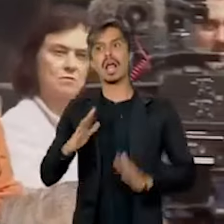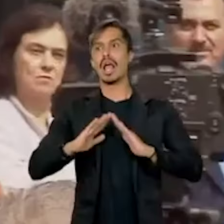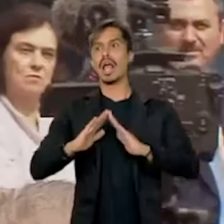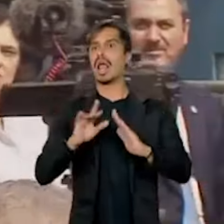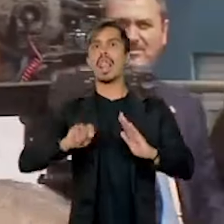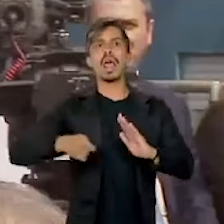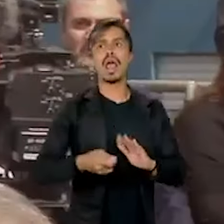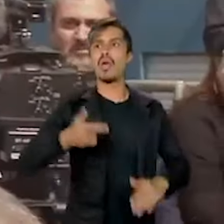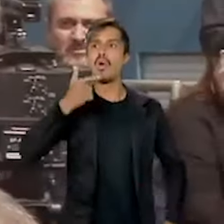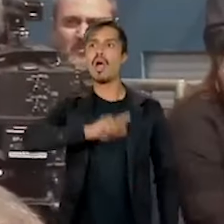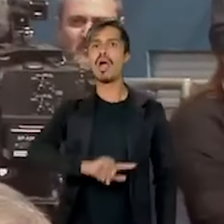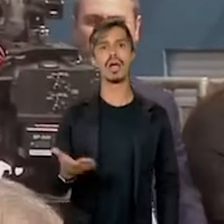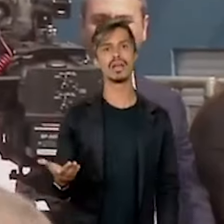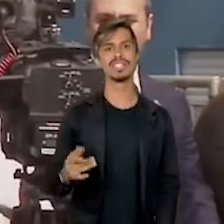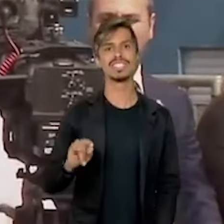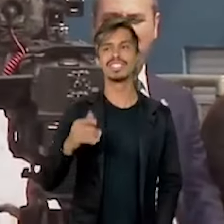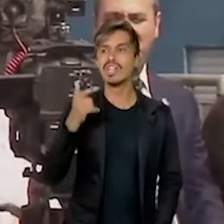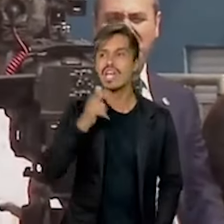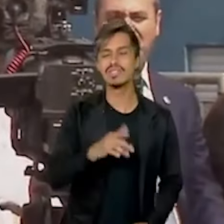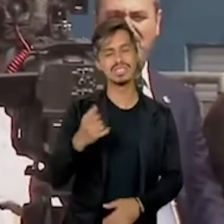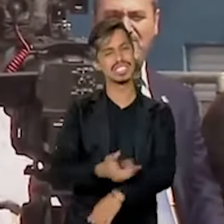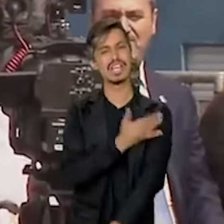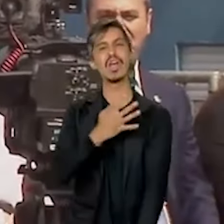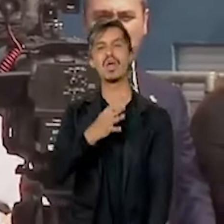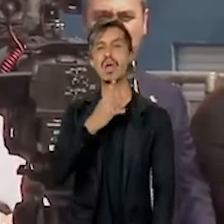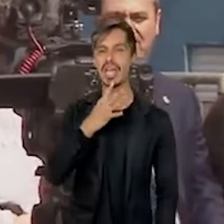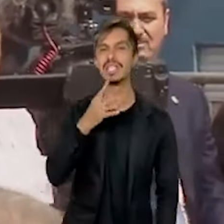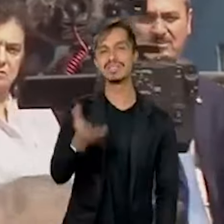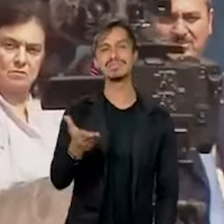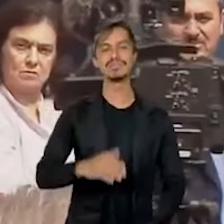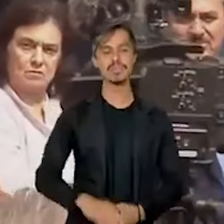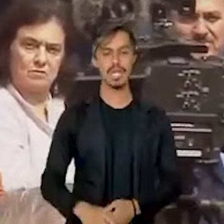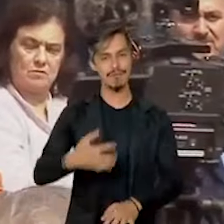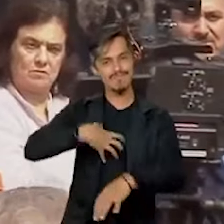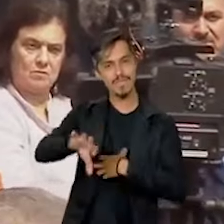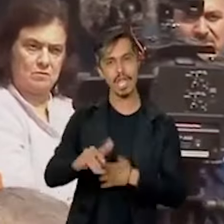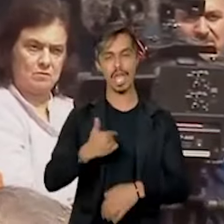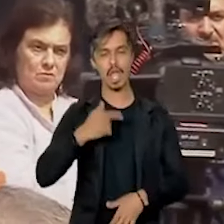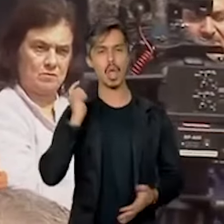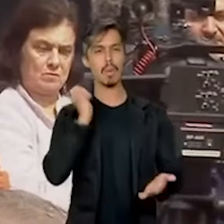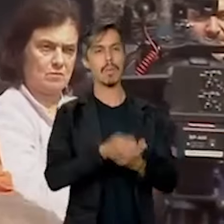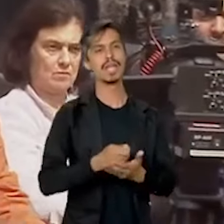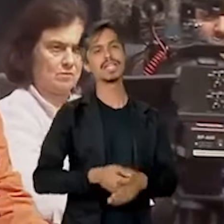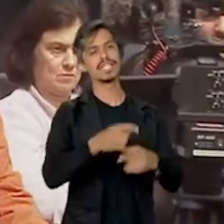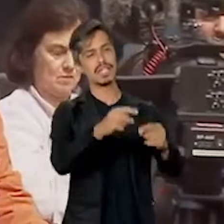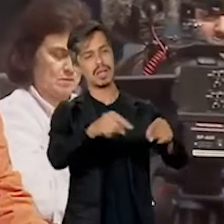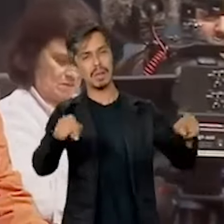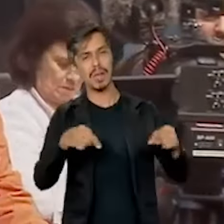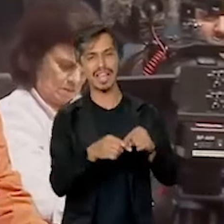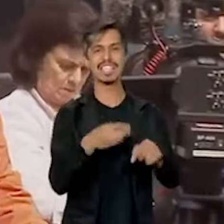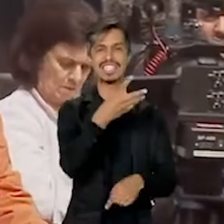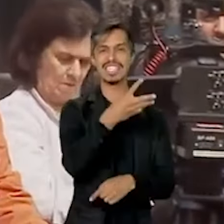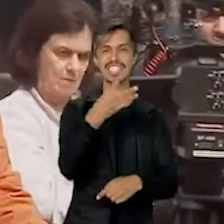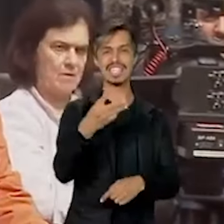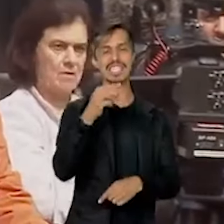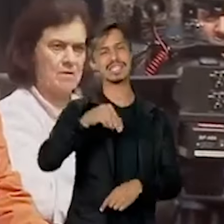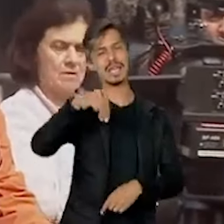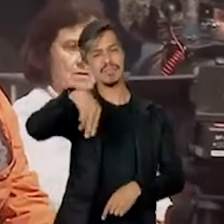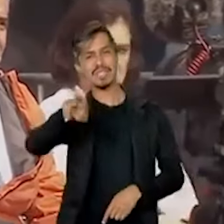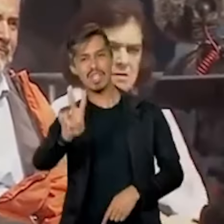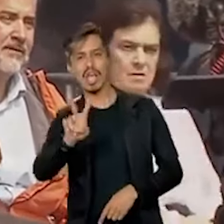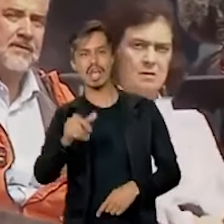aqui. Eu sei a emoção. A minha casa que eu comprei tinha 33 metros. O dia que eu fui levar a